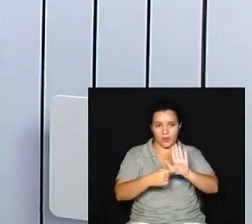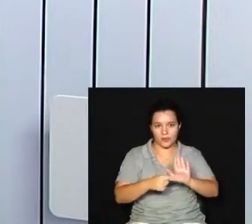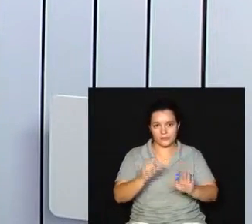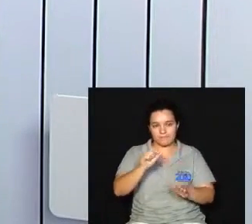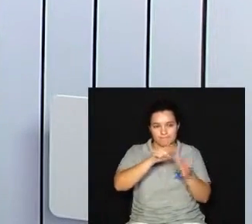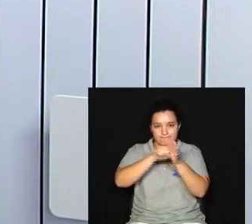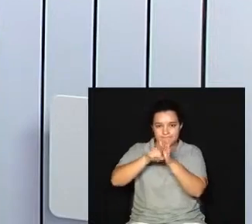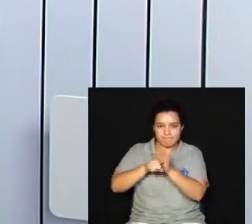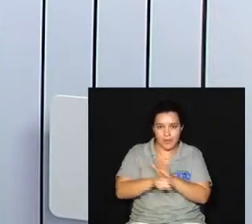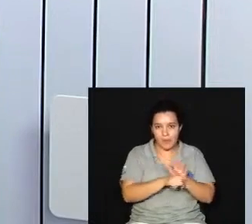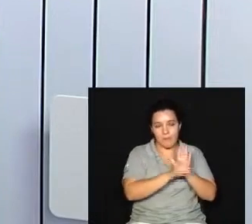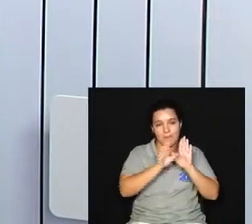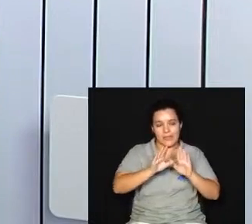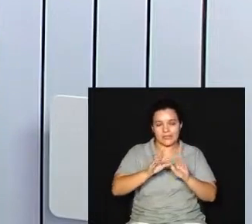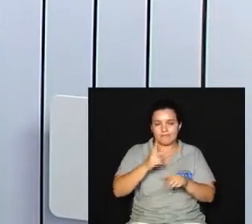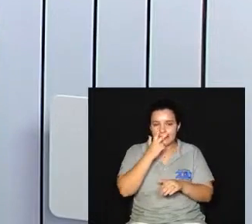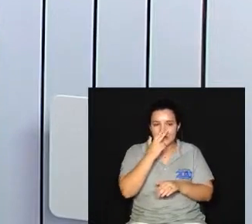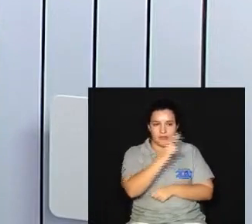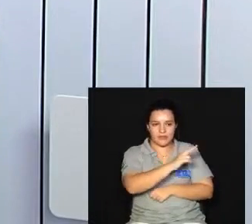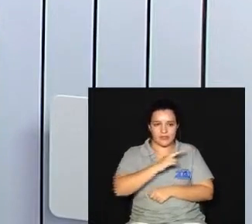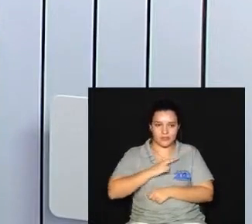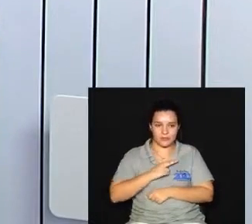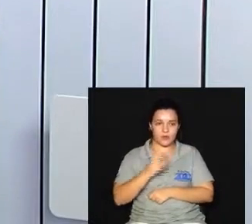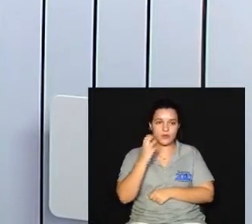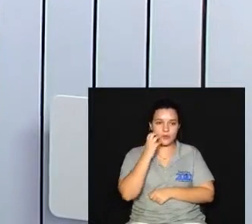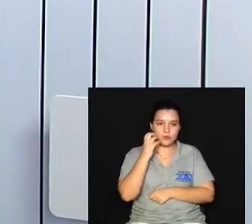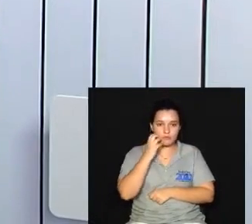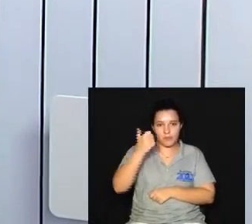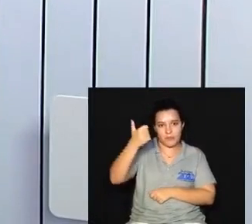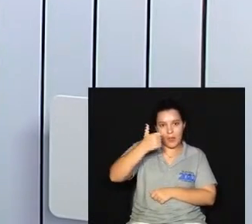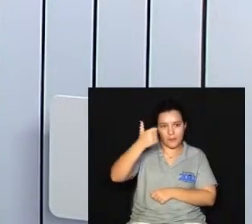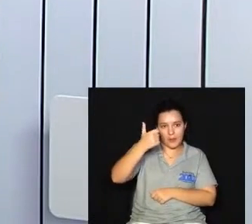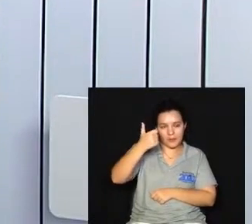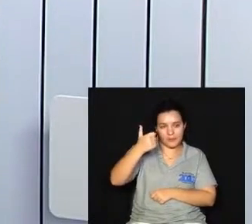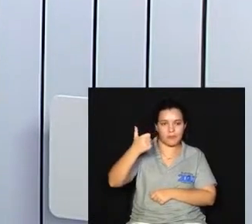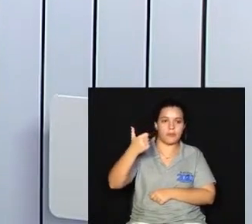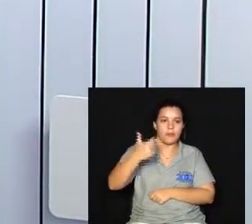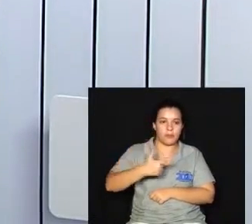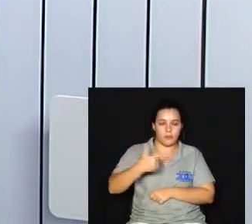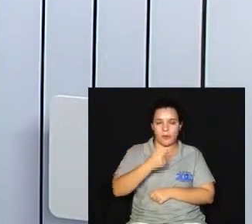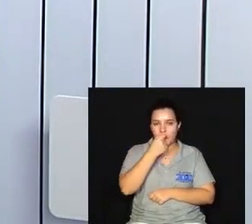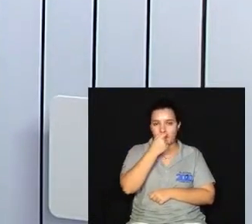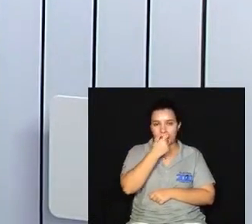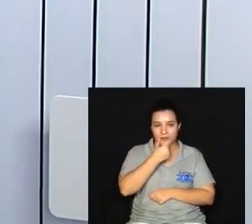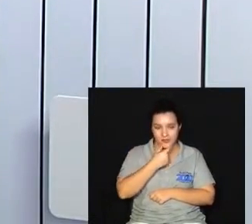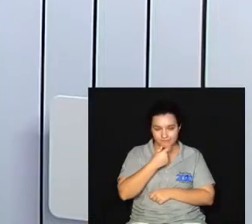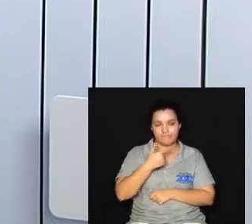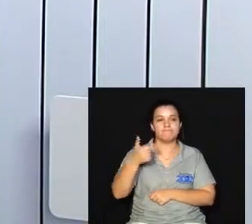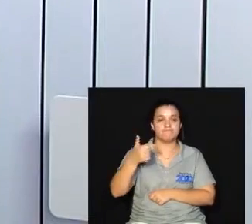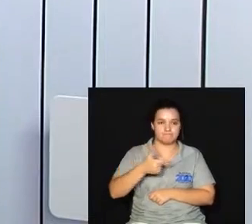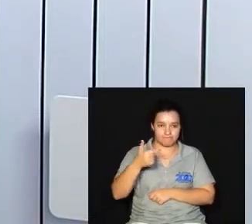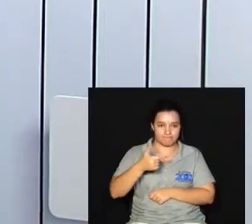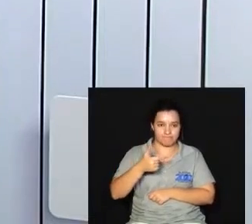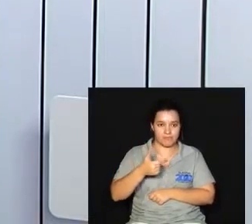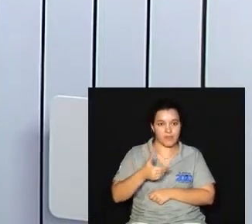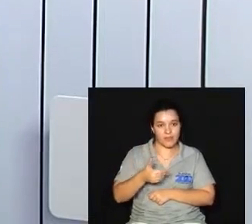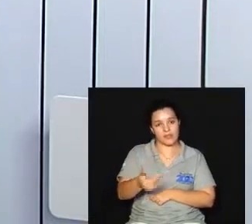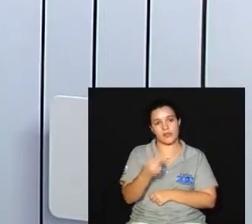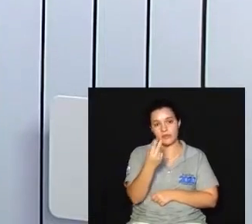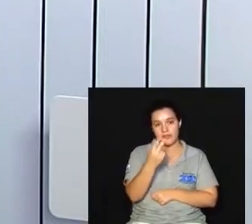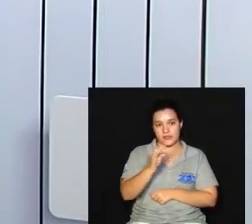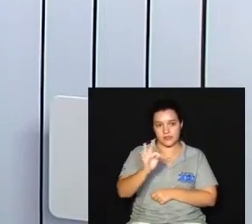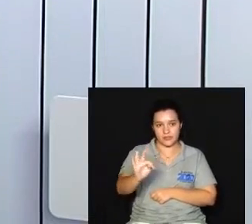panorama permanece o mesmo, com Bruno Covas na primeira colocação e o Guilherme Boulos, do PSOL, na segunda